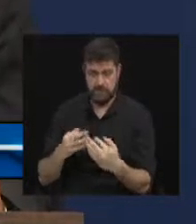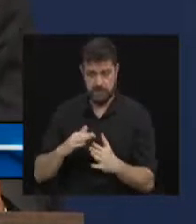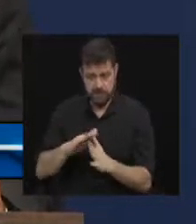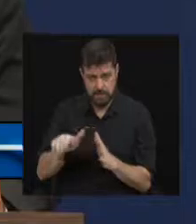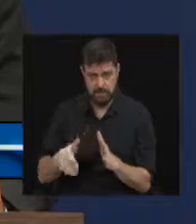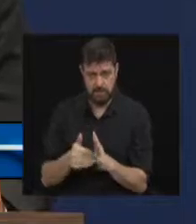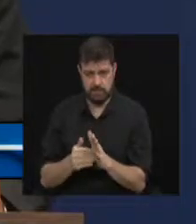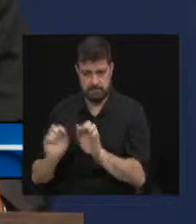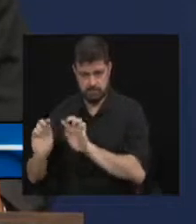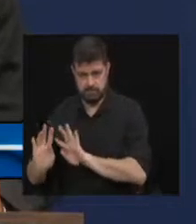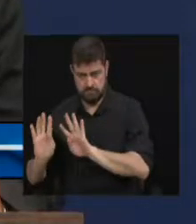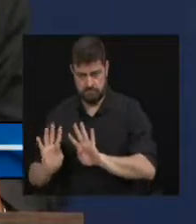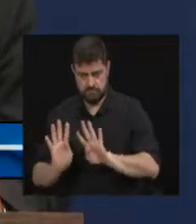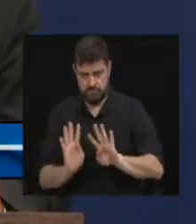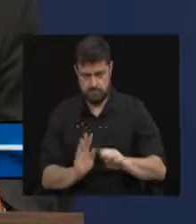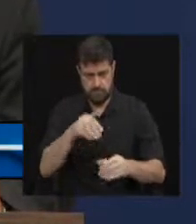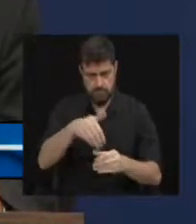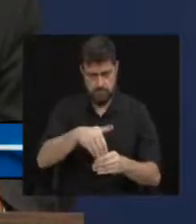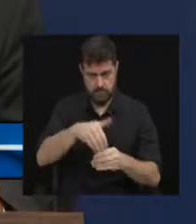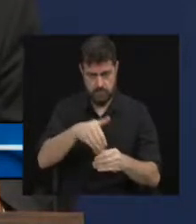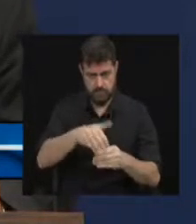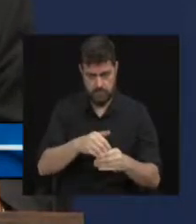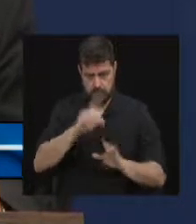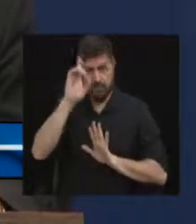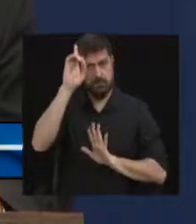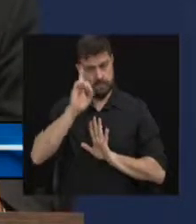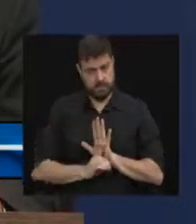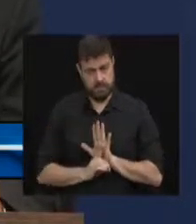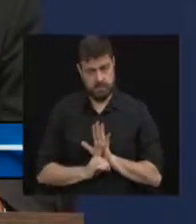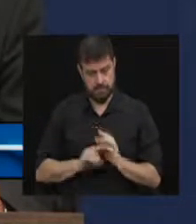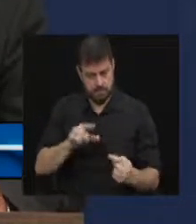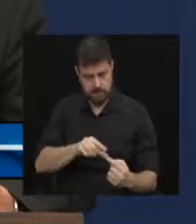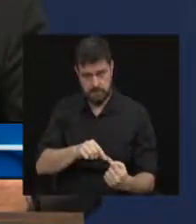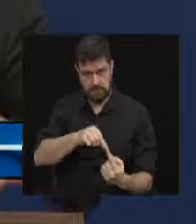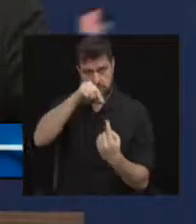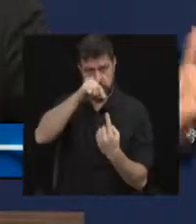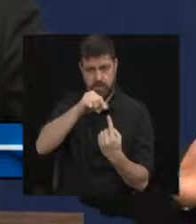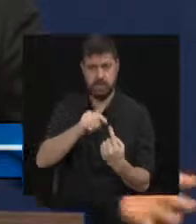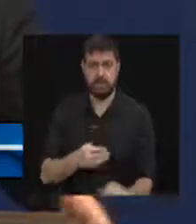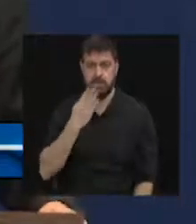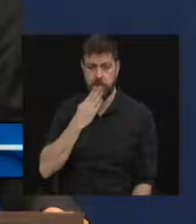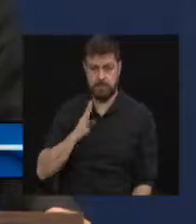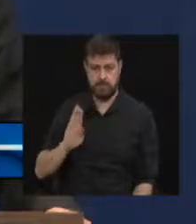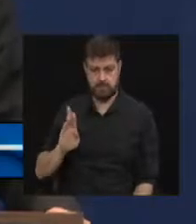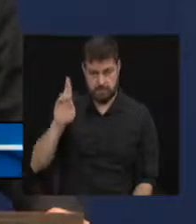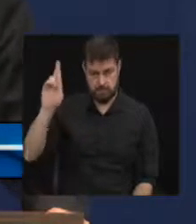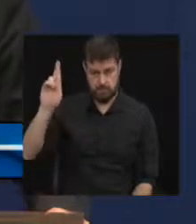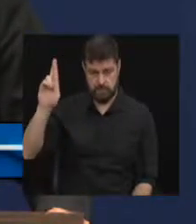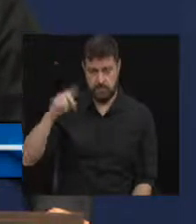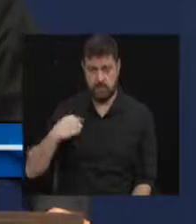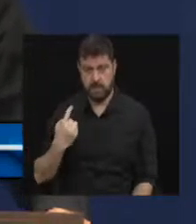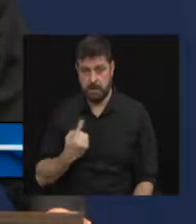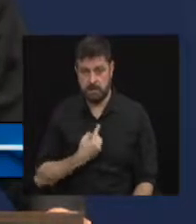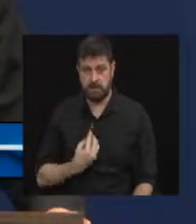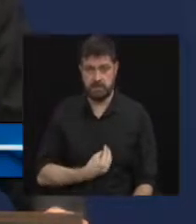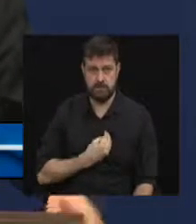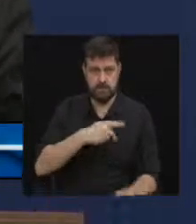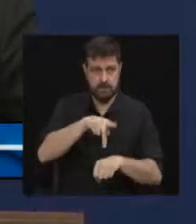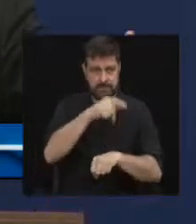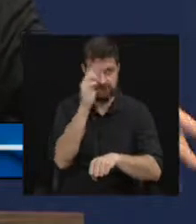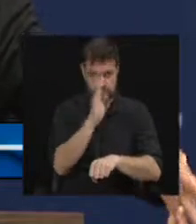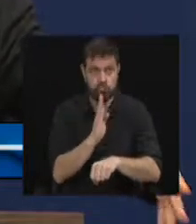nós escolhemos para que seja o regime do nosso país, que é a democracia representativa, que